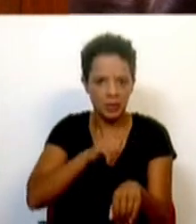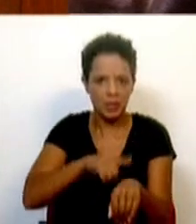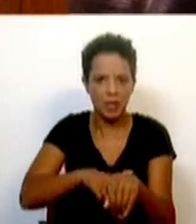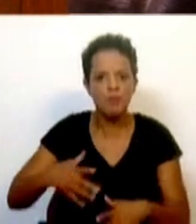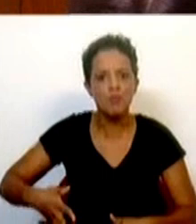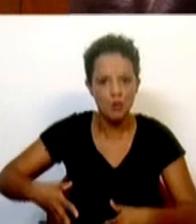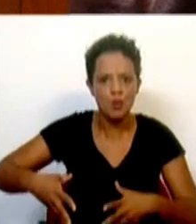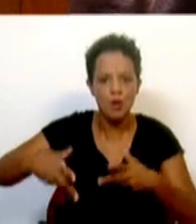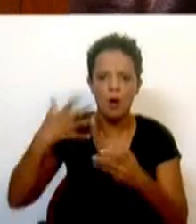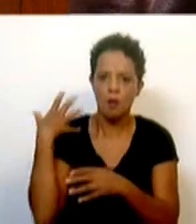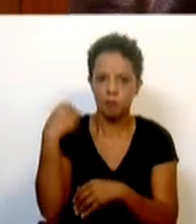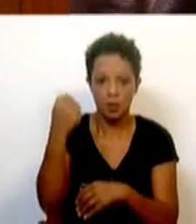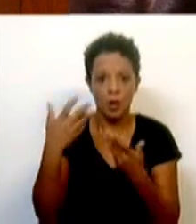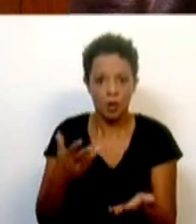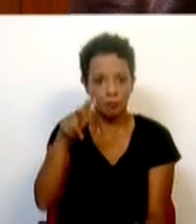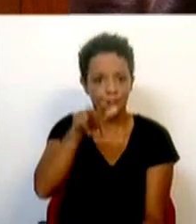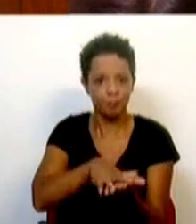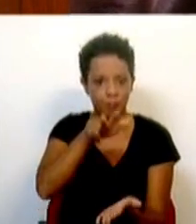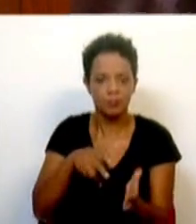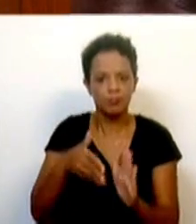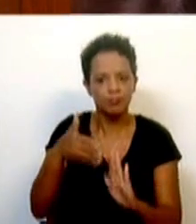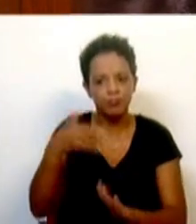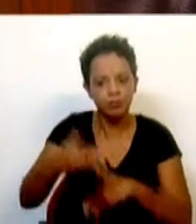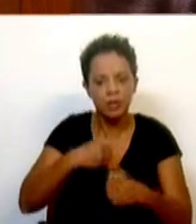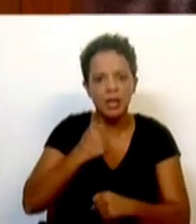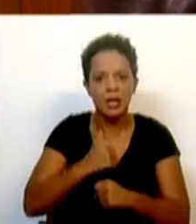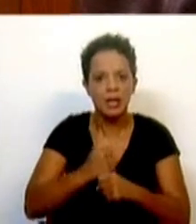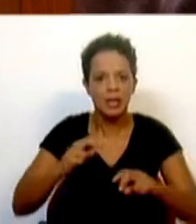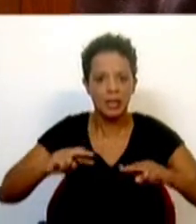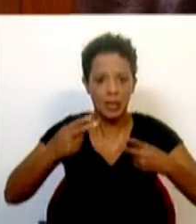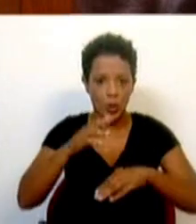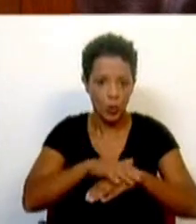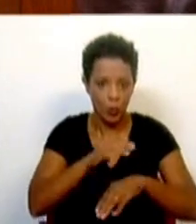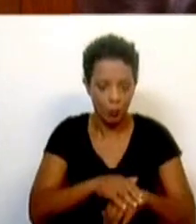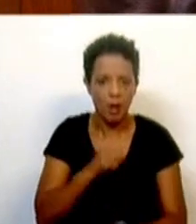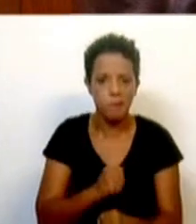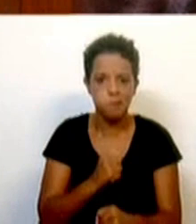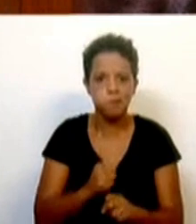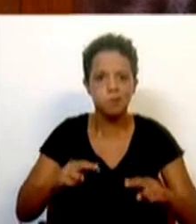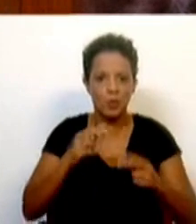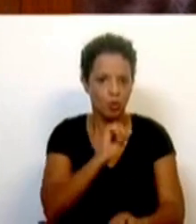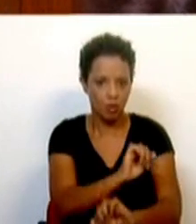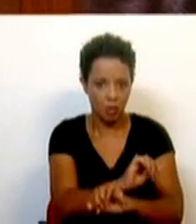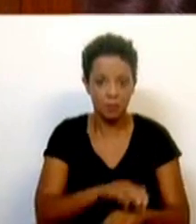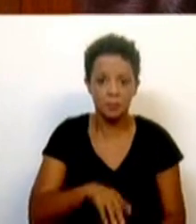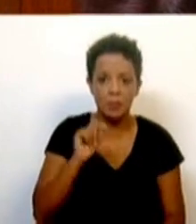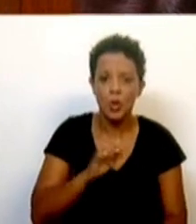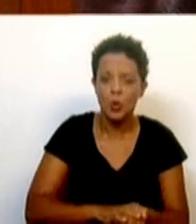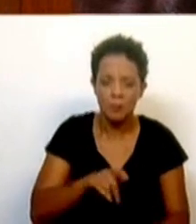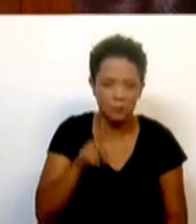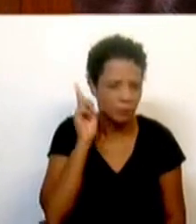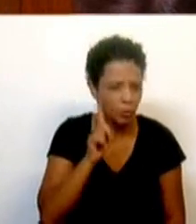por isso que agora aprovámos um acelerador da carreira para aqueles que tiveram as carreiras congeladas. Foi por isso e o